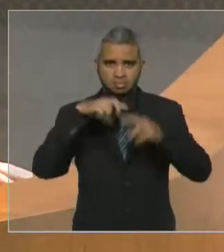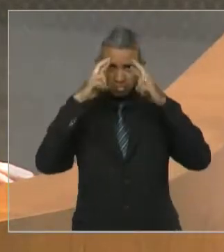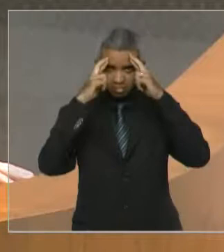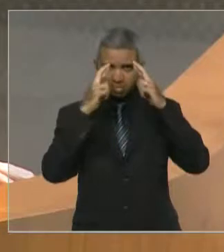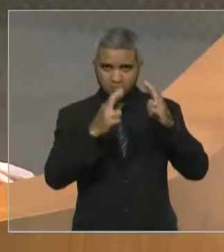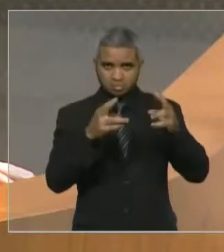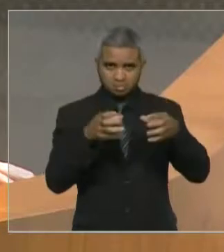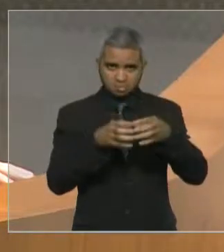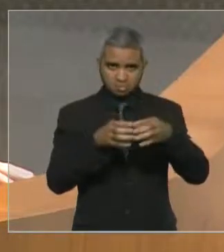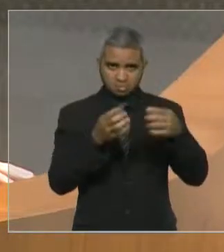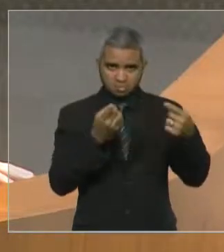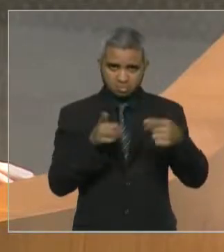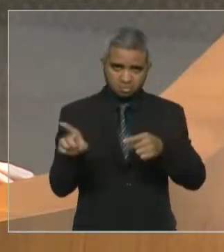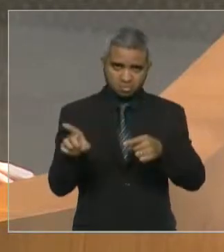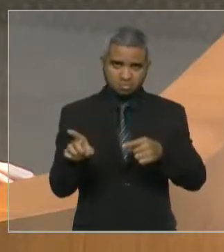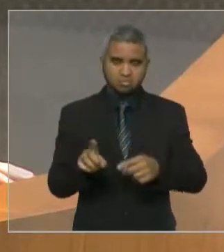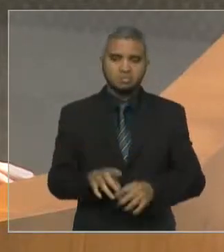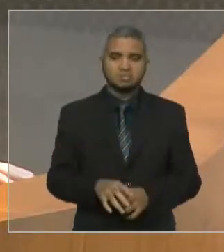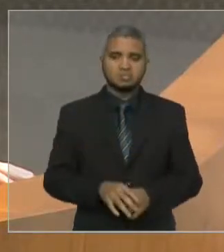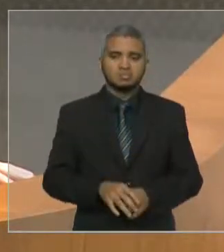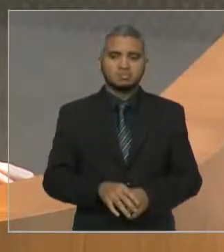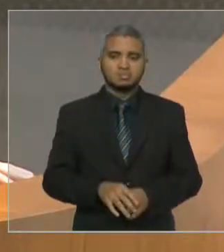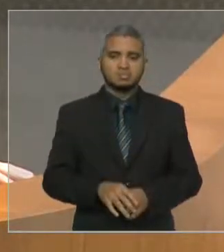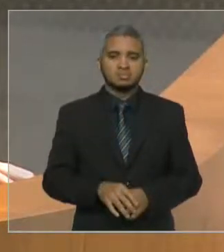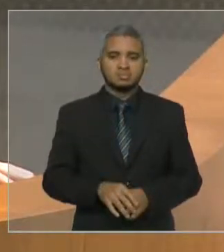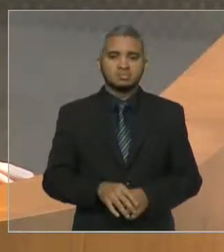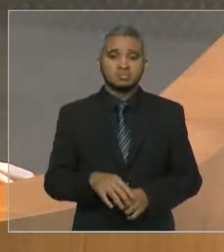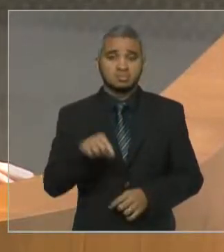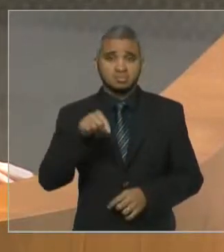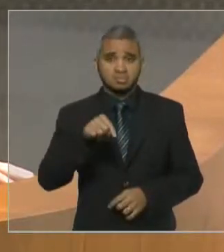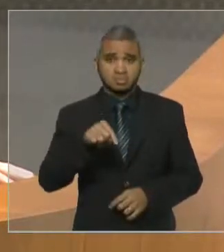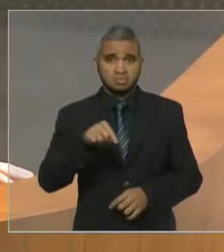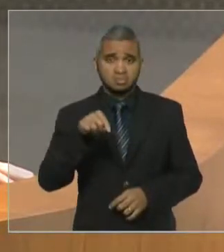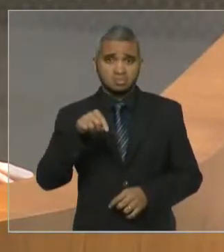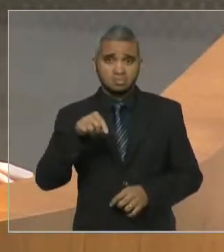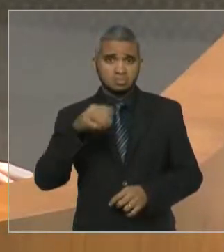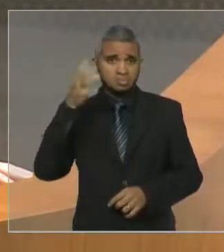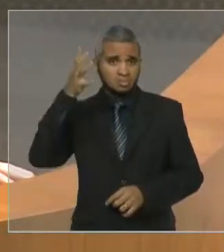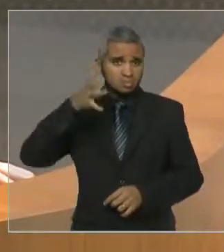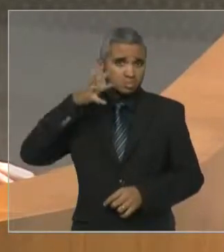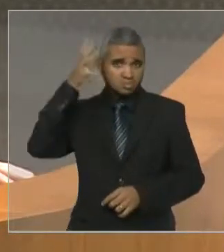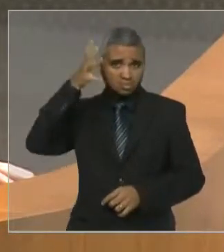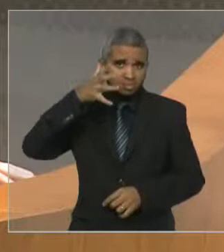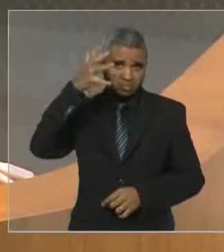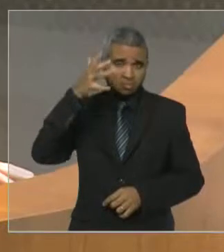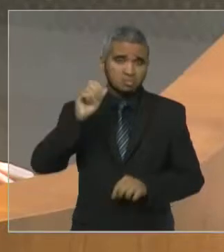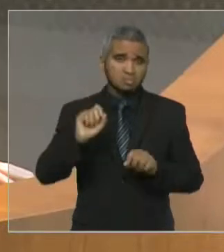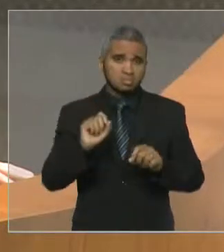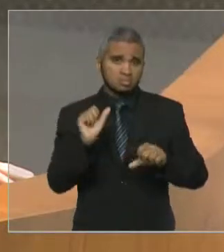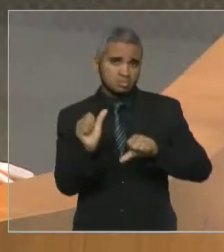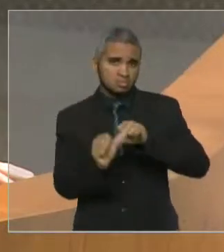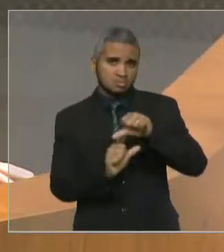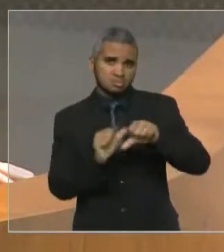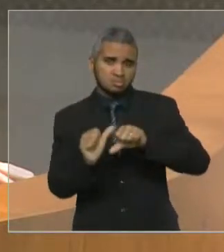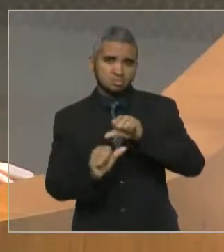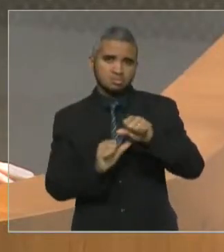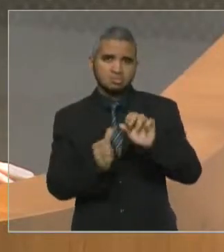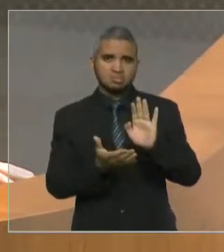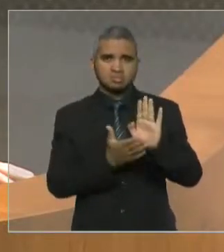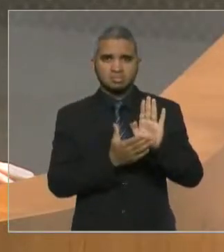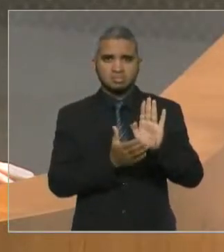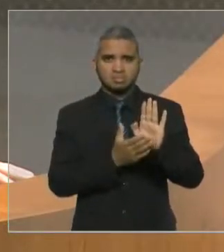parlamento, existe aqui um discurso que desvirtua a questão da peça orçamentária.